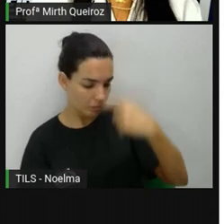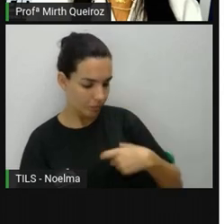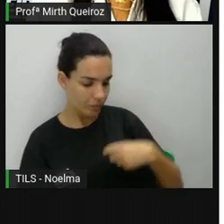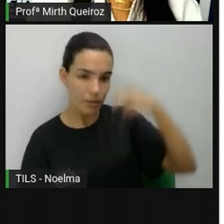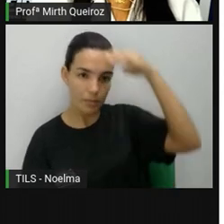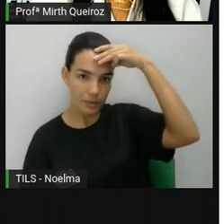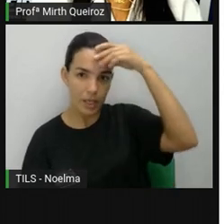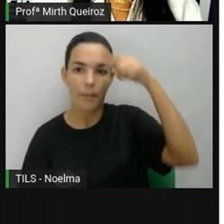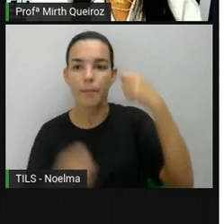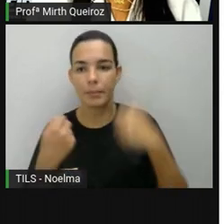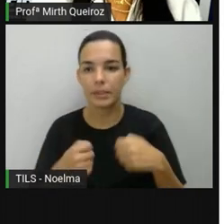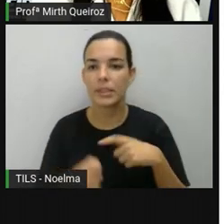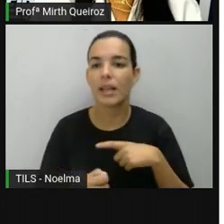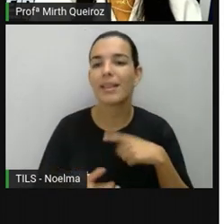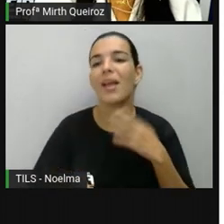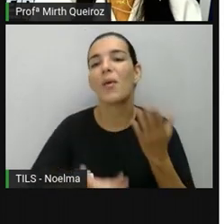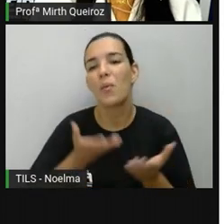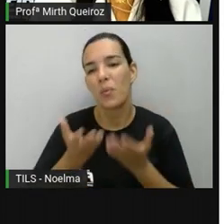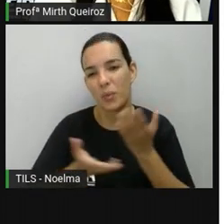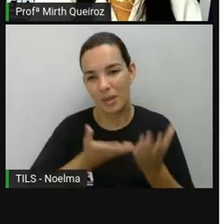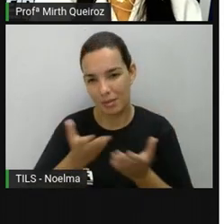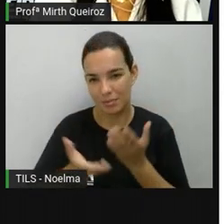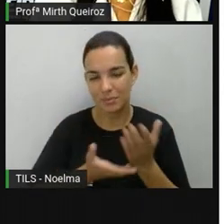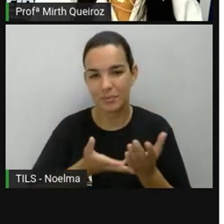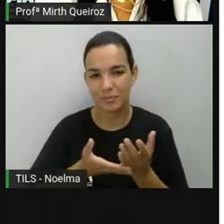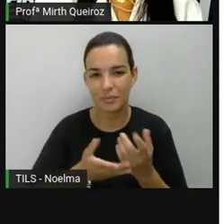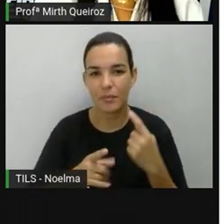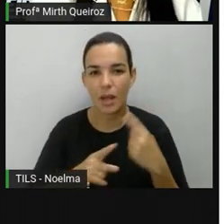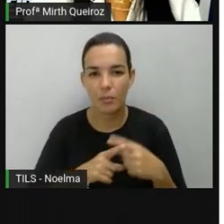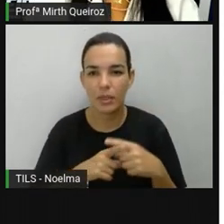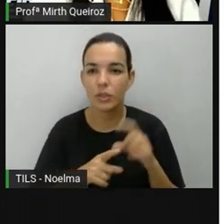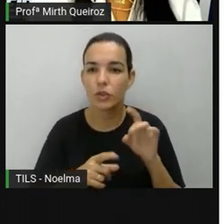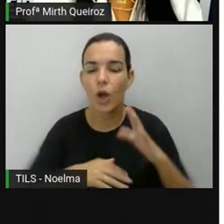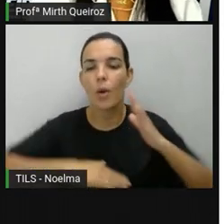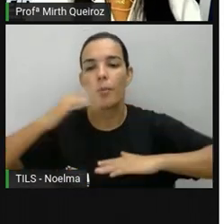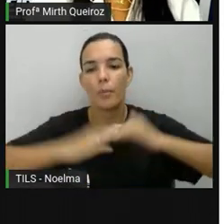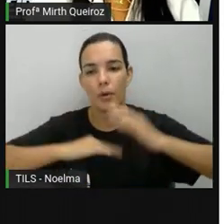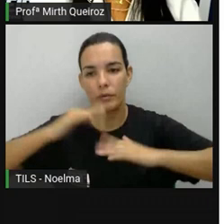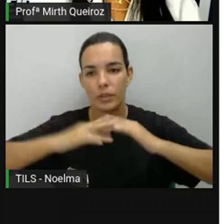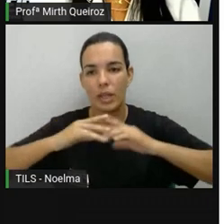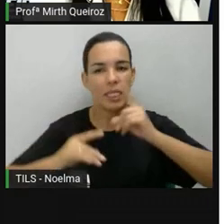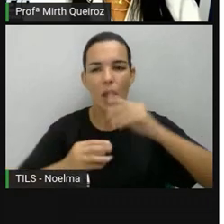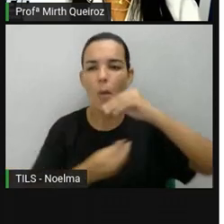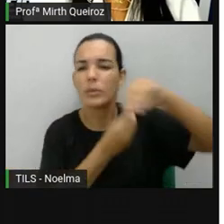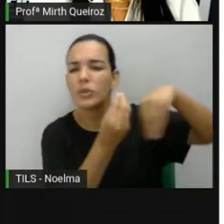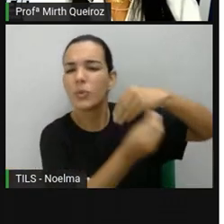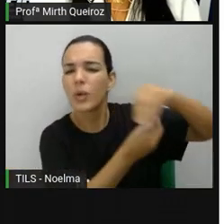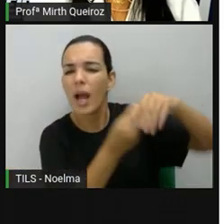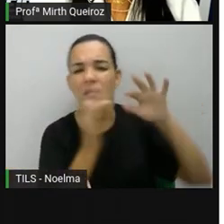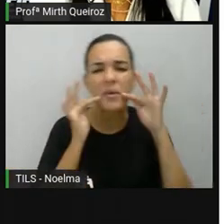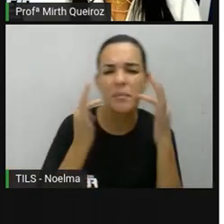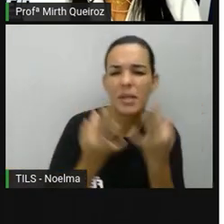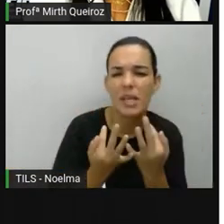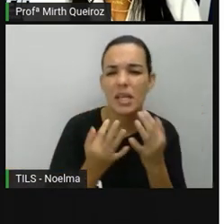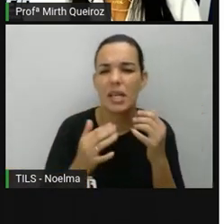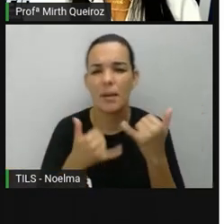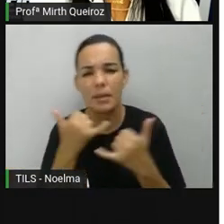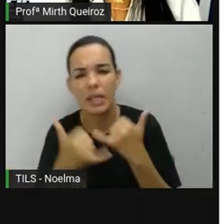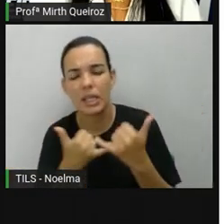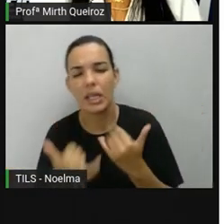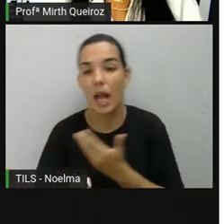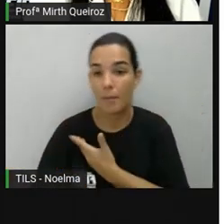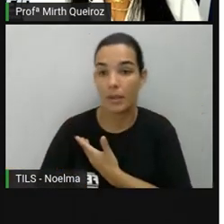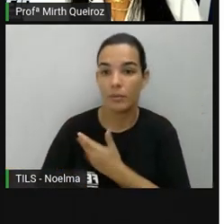o maior cuidado para a gente estar postando coisas só referente ao profissional e não misturar as questões pessoais. Jamais